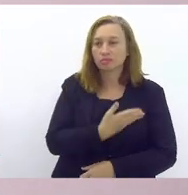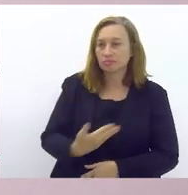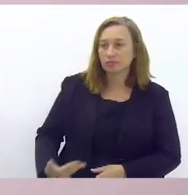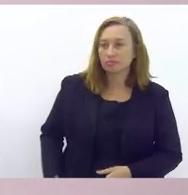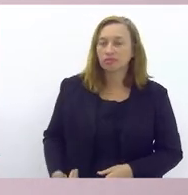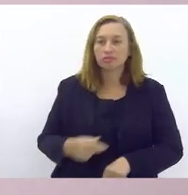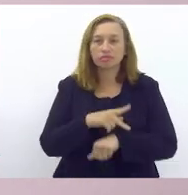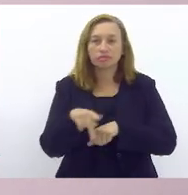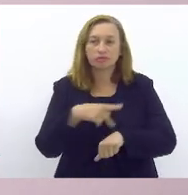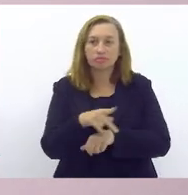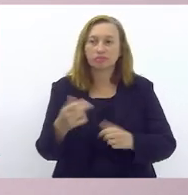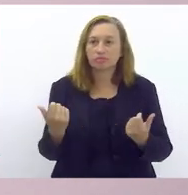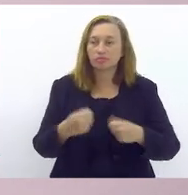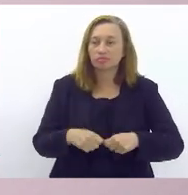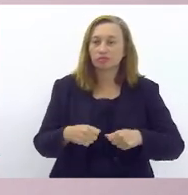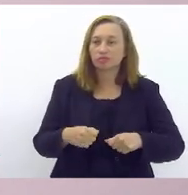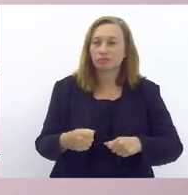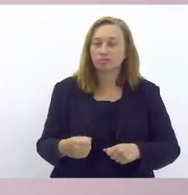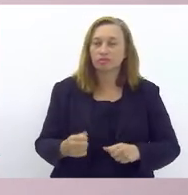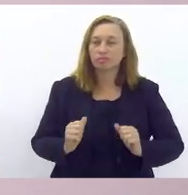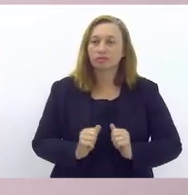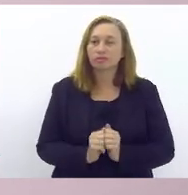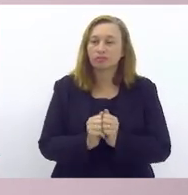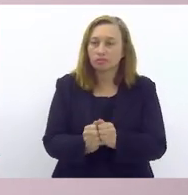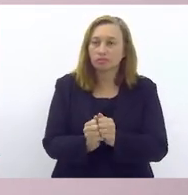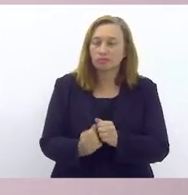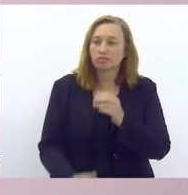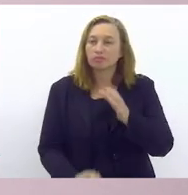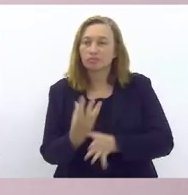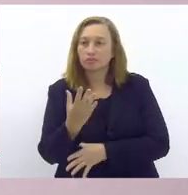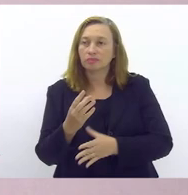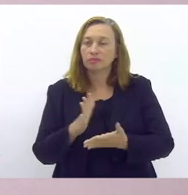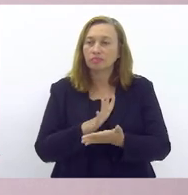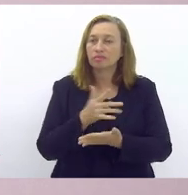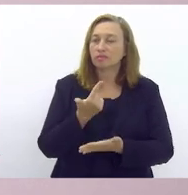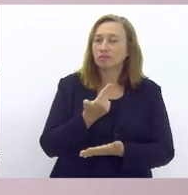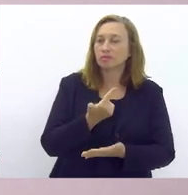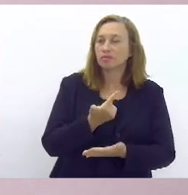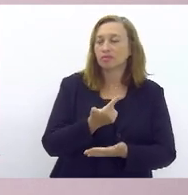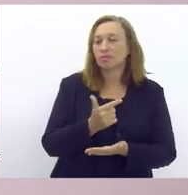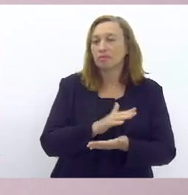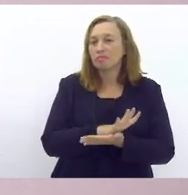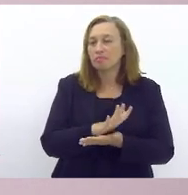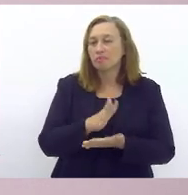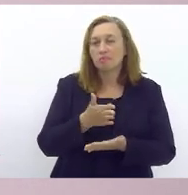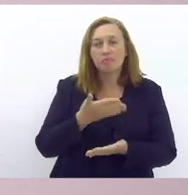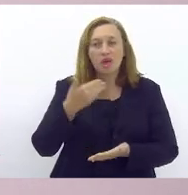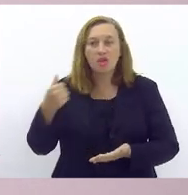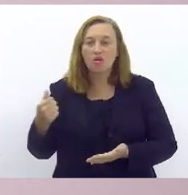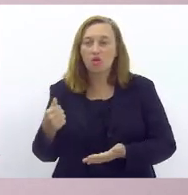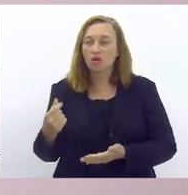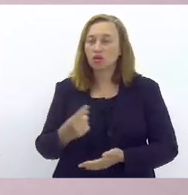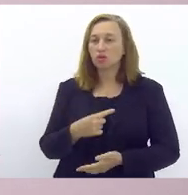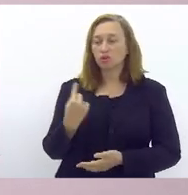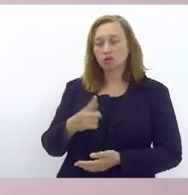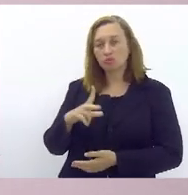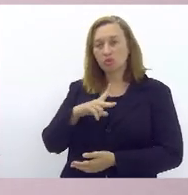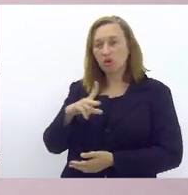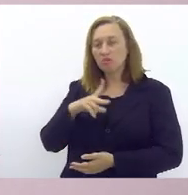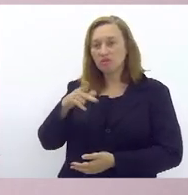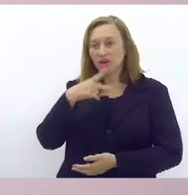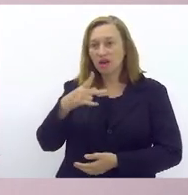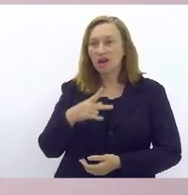Nós precisamos estar presentes para construir, porque nada melhor do que nós falarmos sobre nós mesmos para que